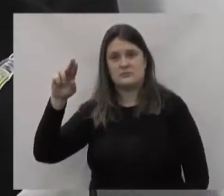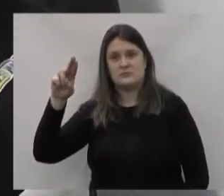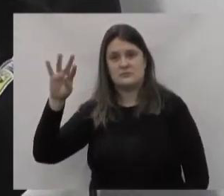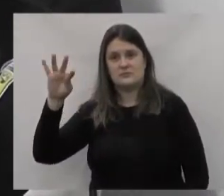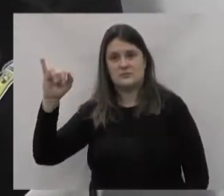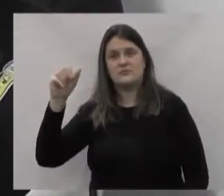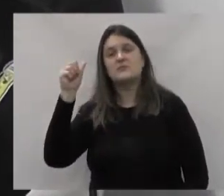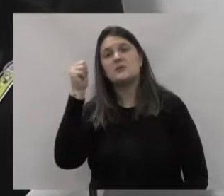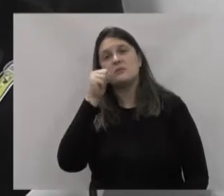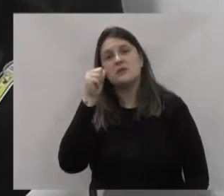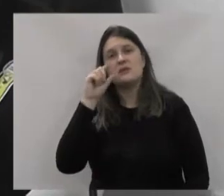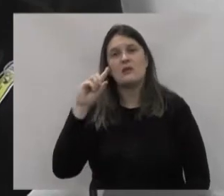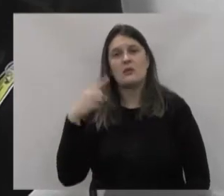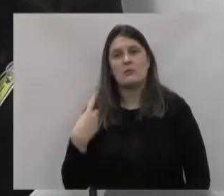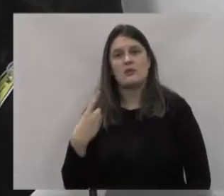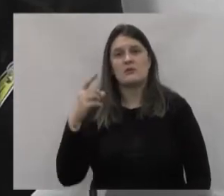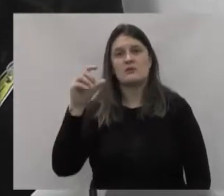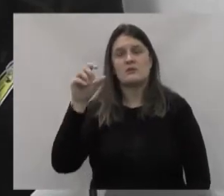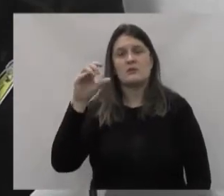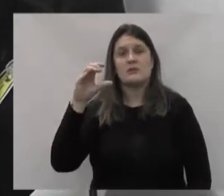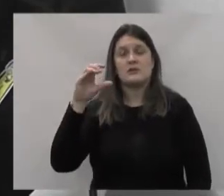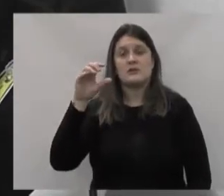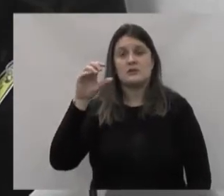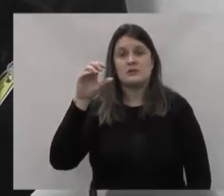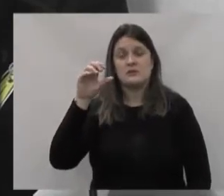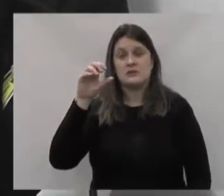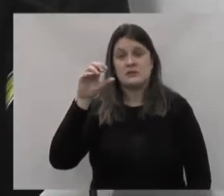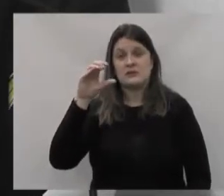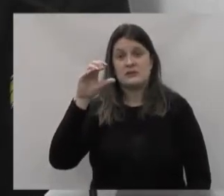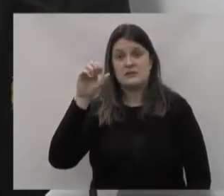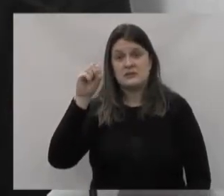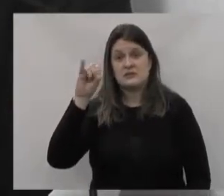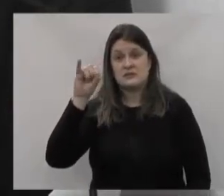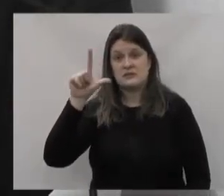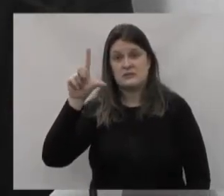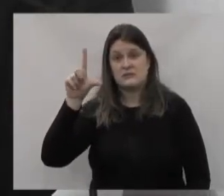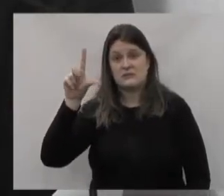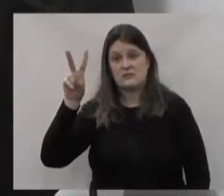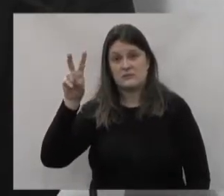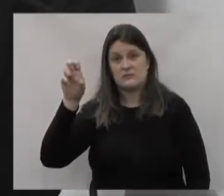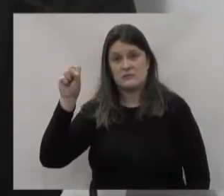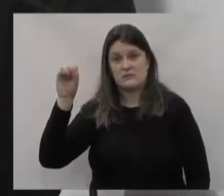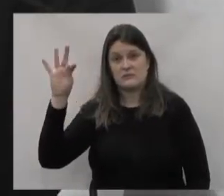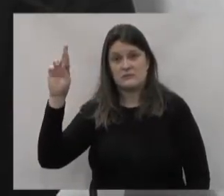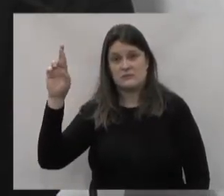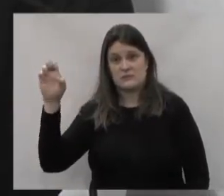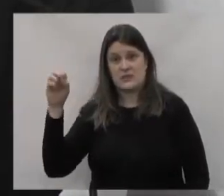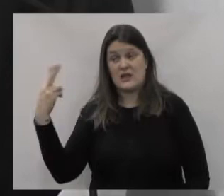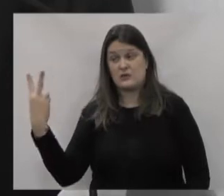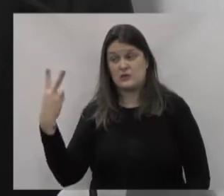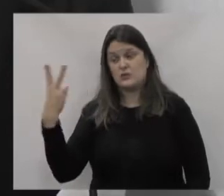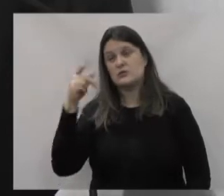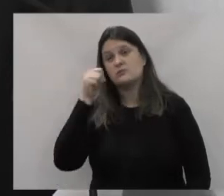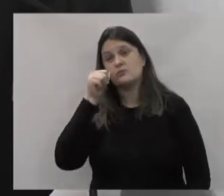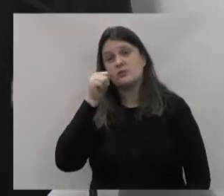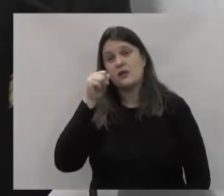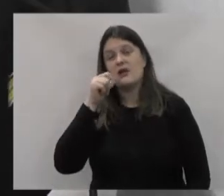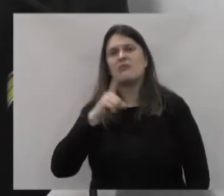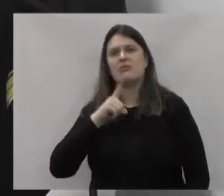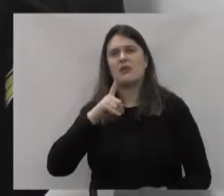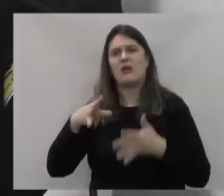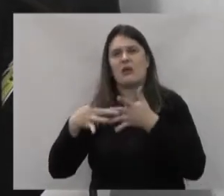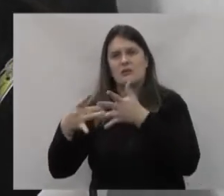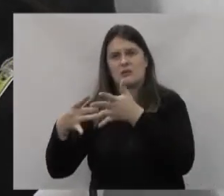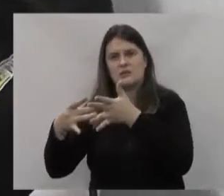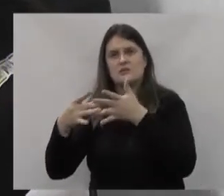Paraná, Cristina Silvestre. Né, ela é procuradora da mulher na Assembleia Legislativa. Fora elas, a gente vai ter lideranças do campo, a